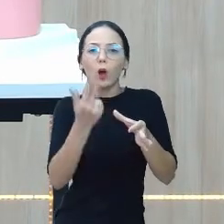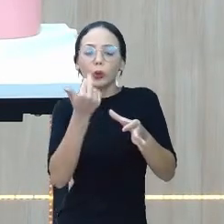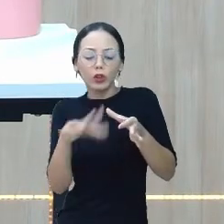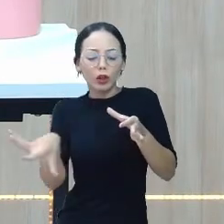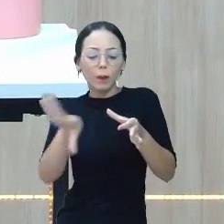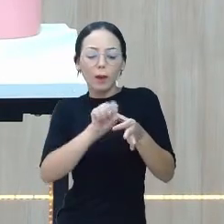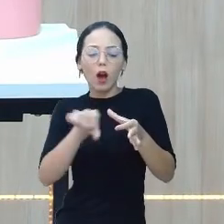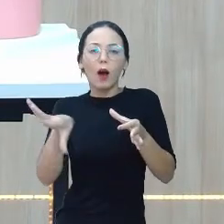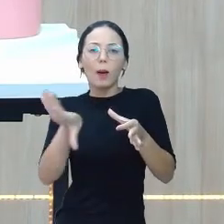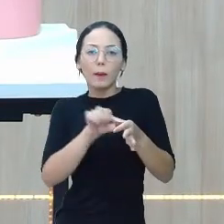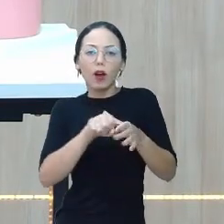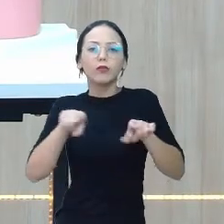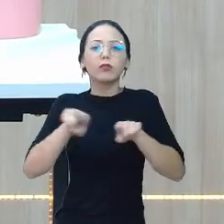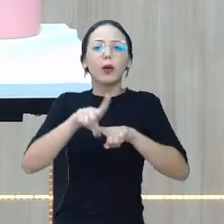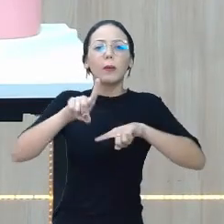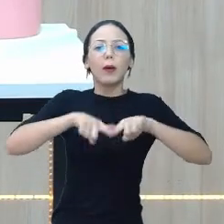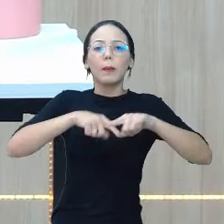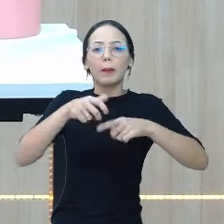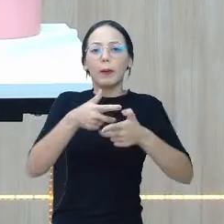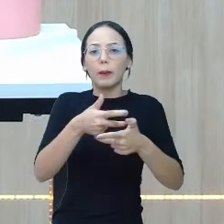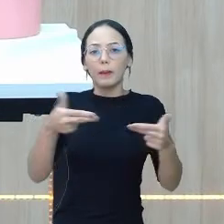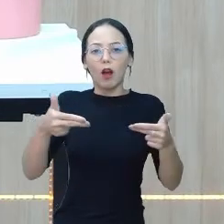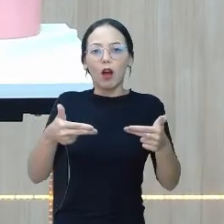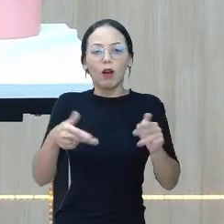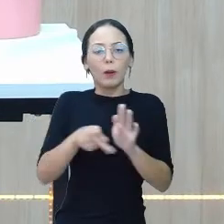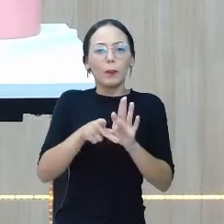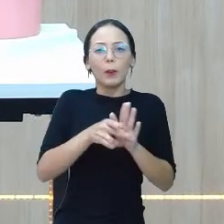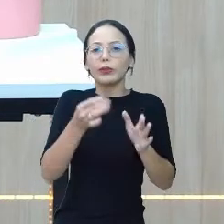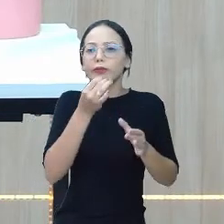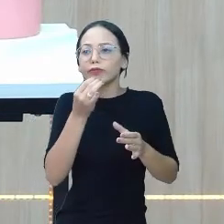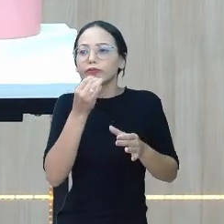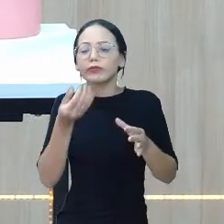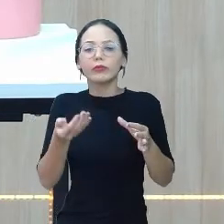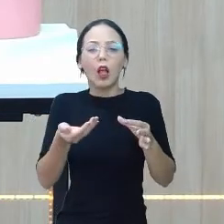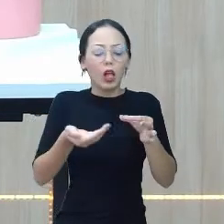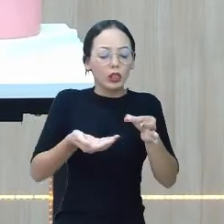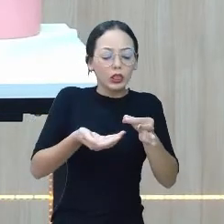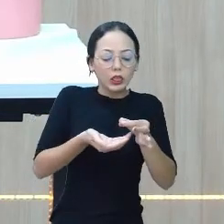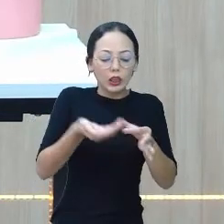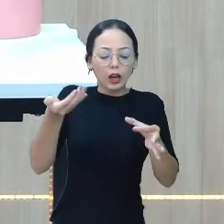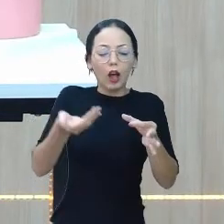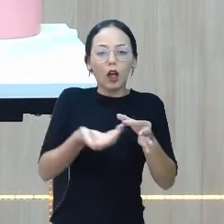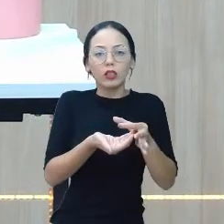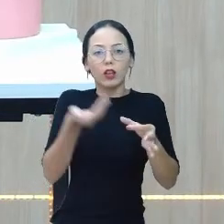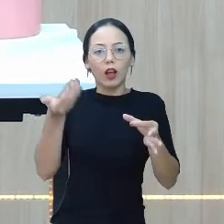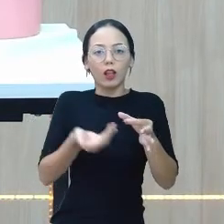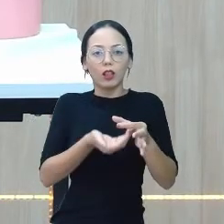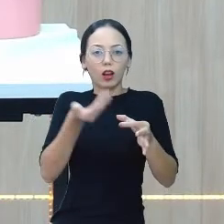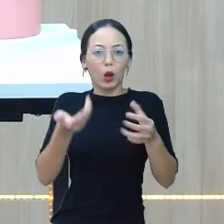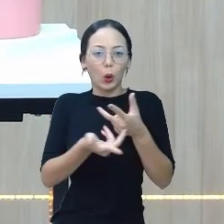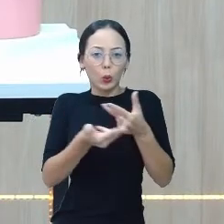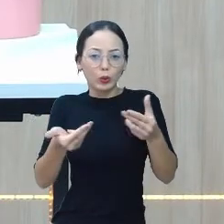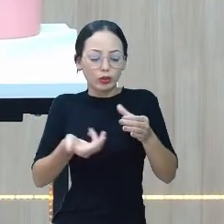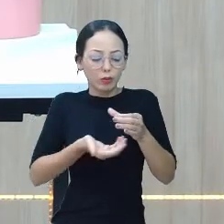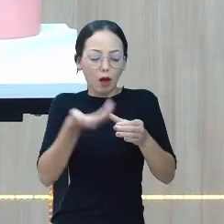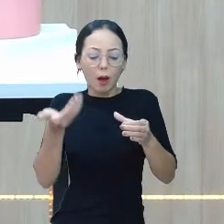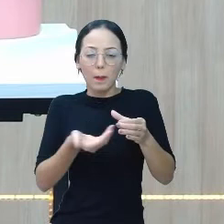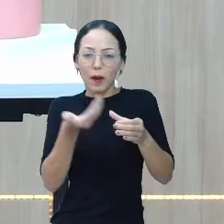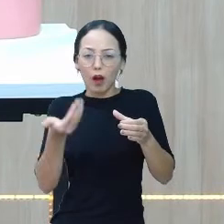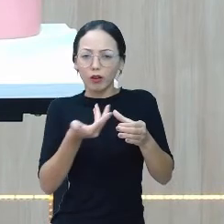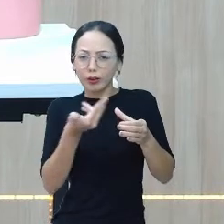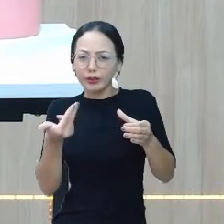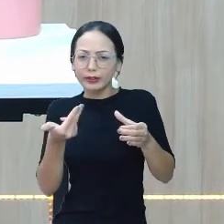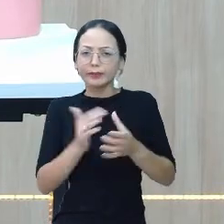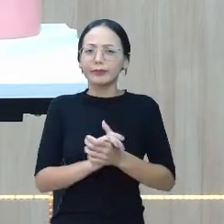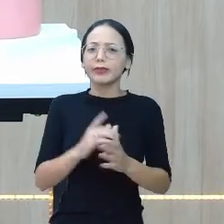recebe dessa célula um material para excluir, ou seja, para excretar, para colocar para fora. Professor,